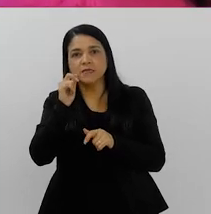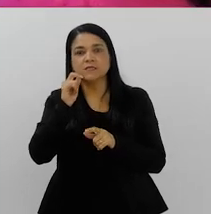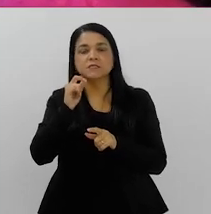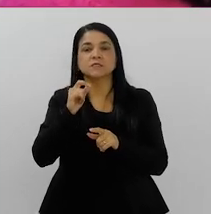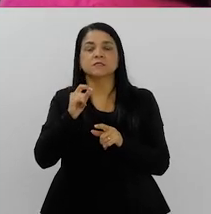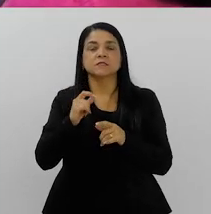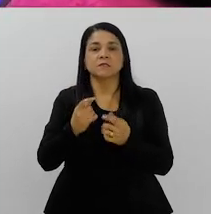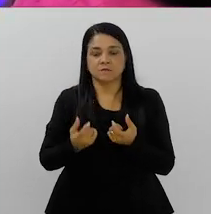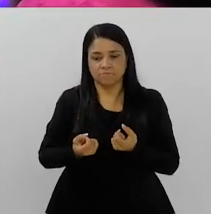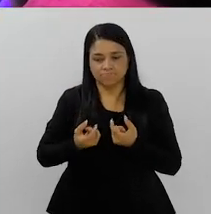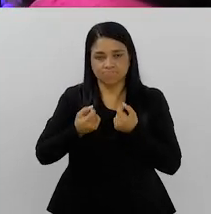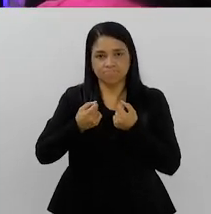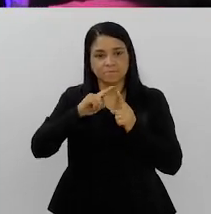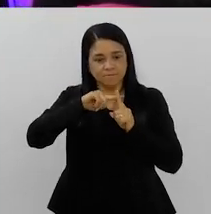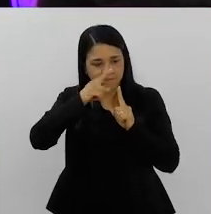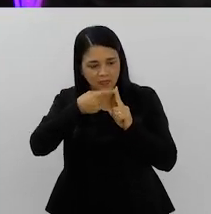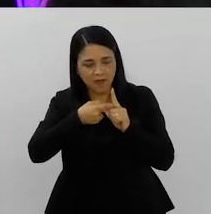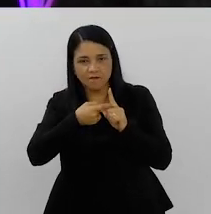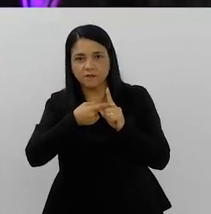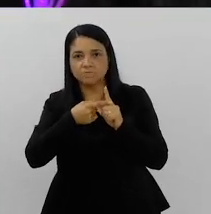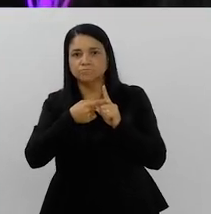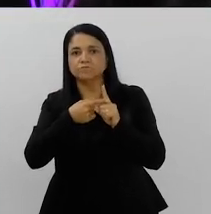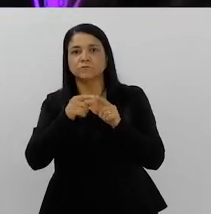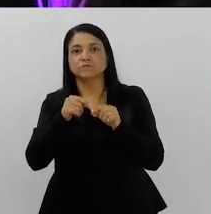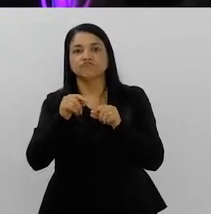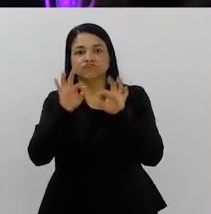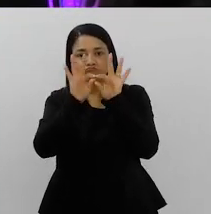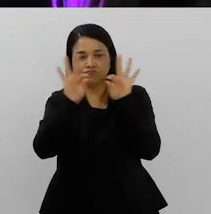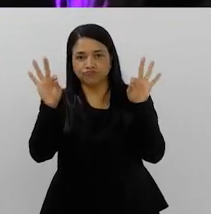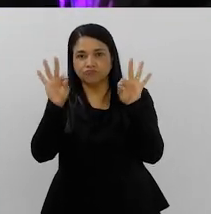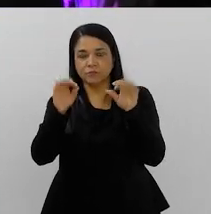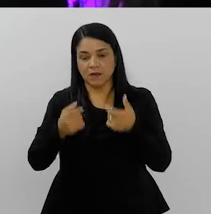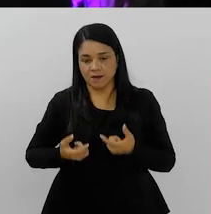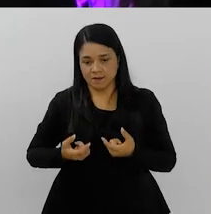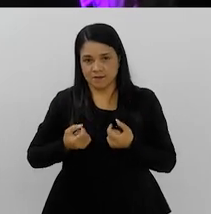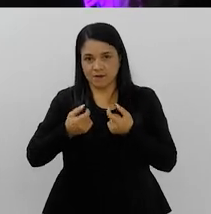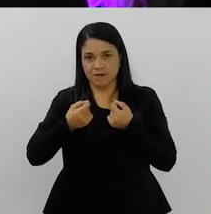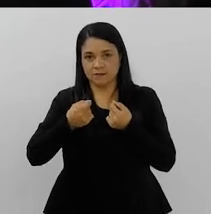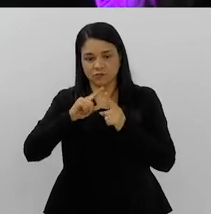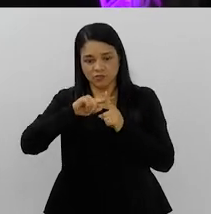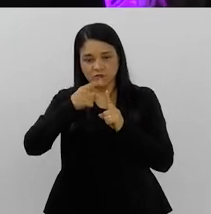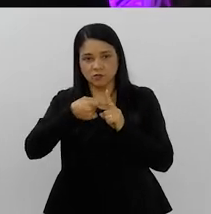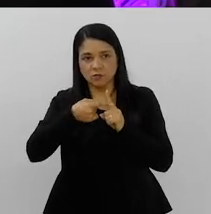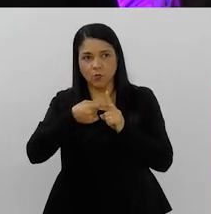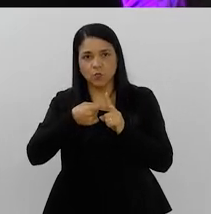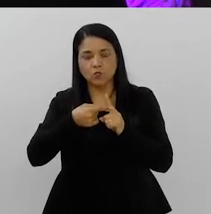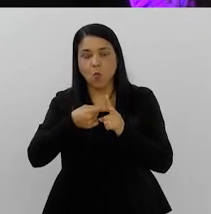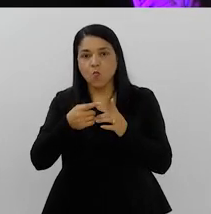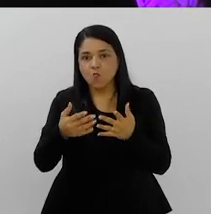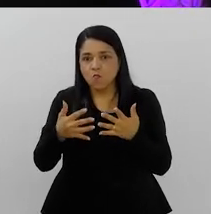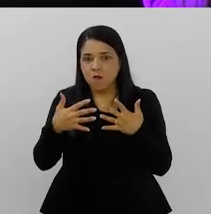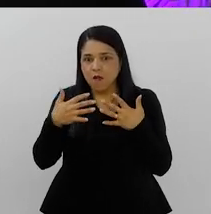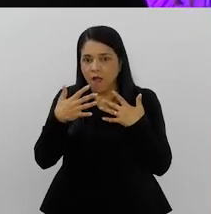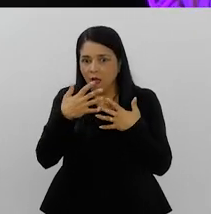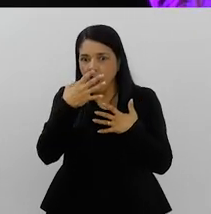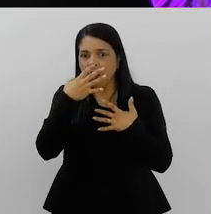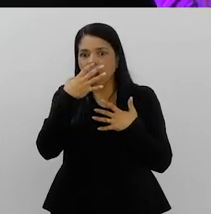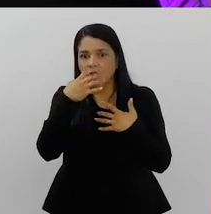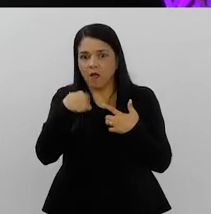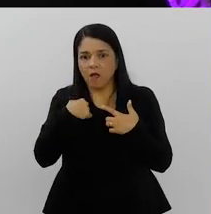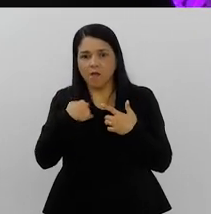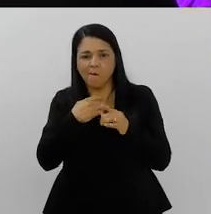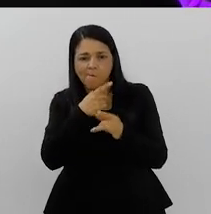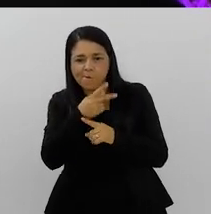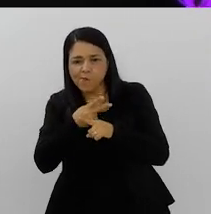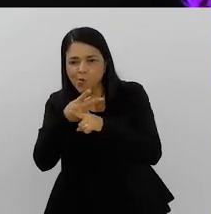botei mulheres com câncer grávida aí veio lá câncer estacional de cara nunca tinha ouvido falar e comecei a